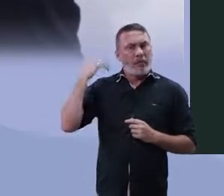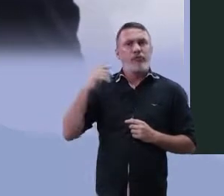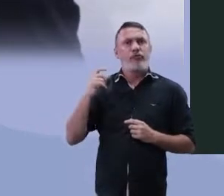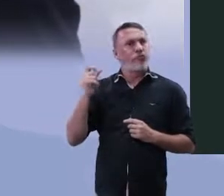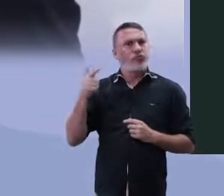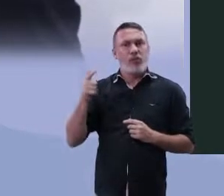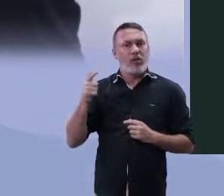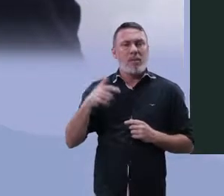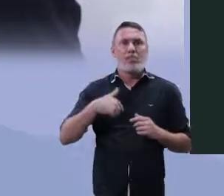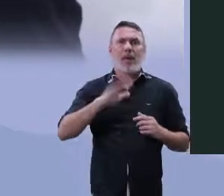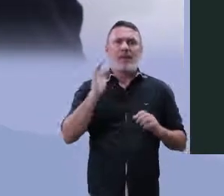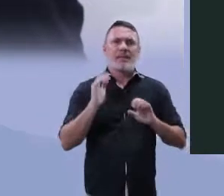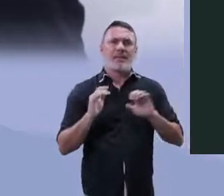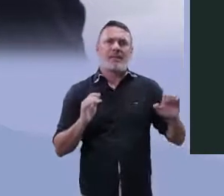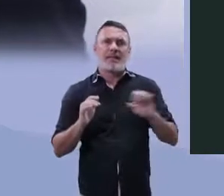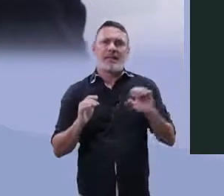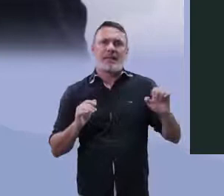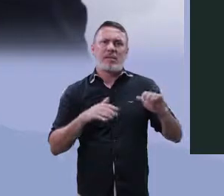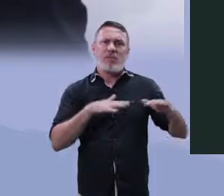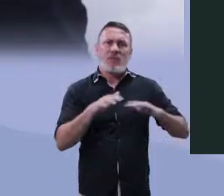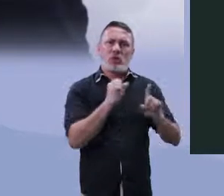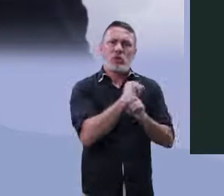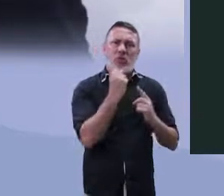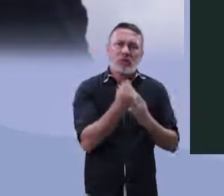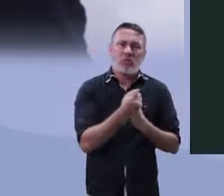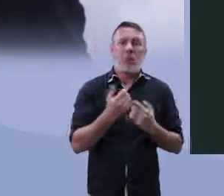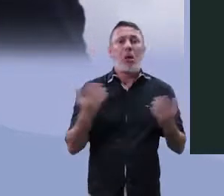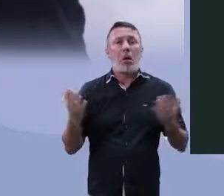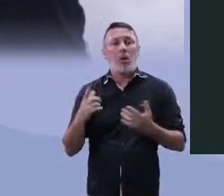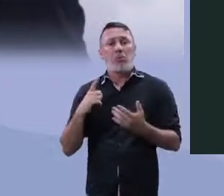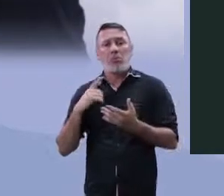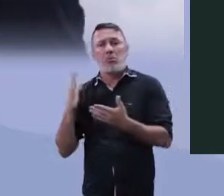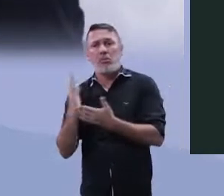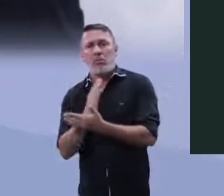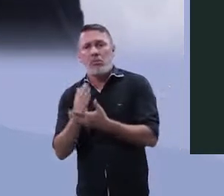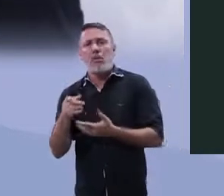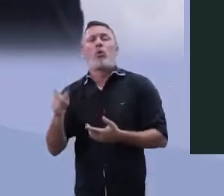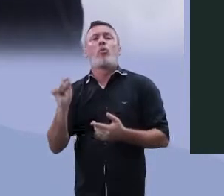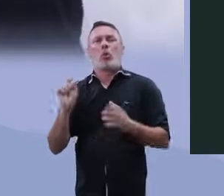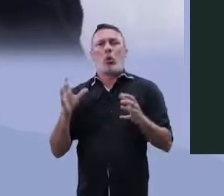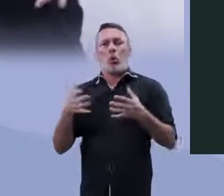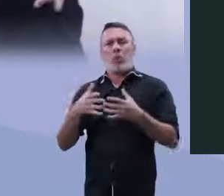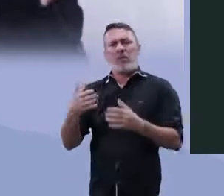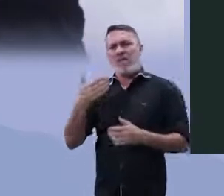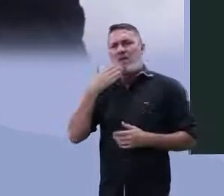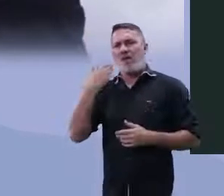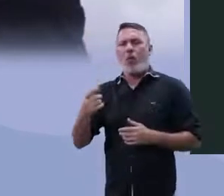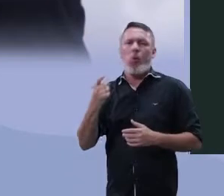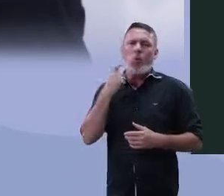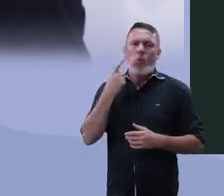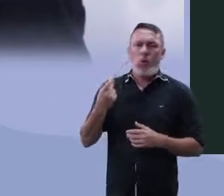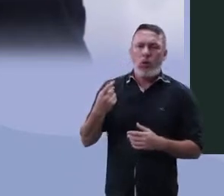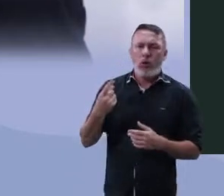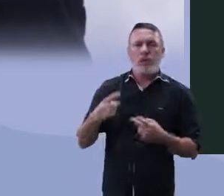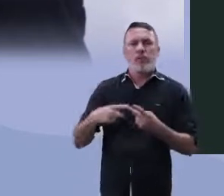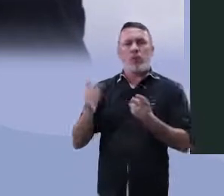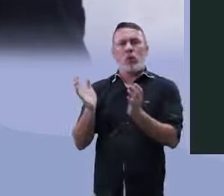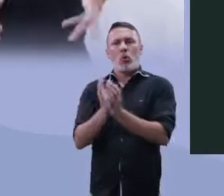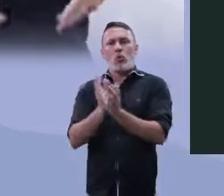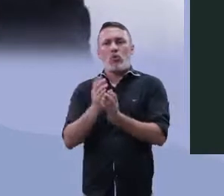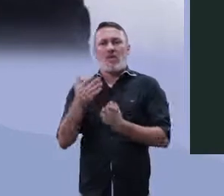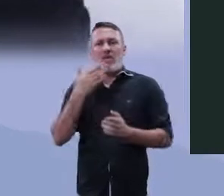que era quase exclusividade da esquerda. Então, você tem grupos que defendem o porte de armas, tem grupos que defendem